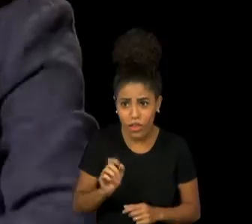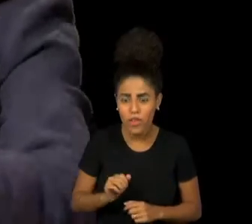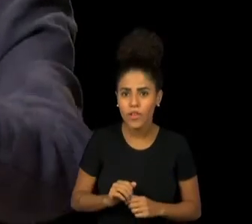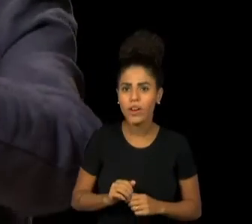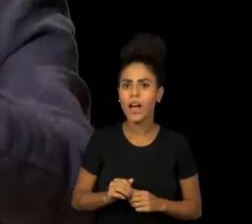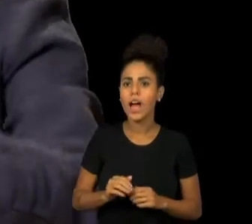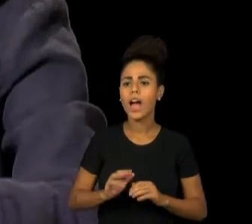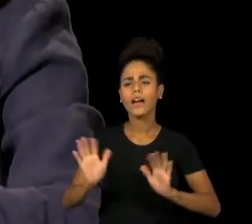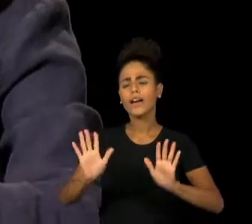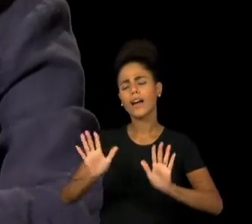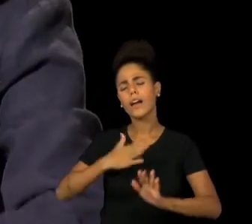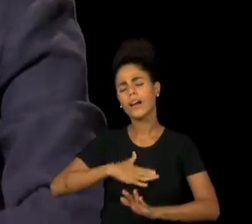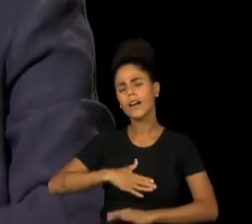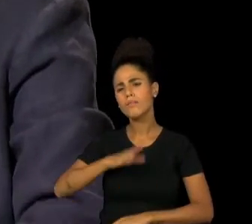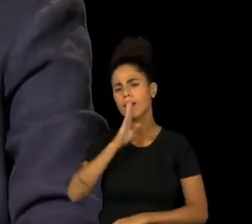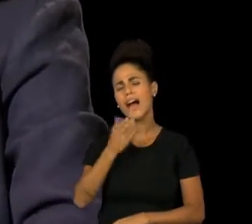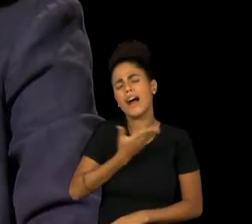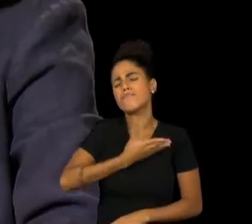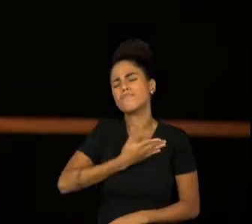mas é que eu sou muito amigo do seu pai.